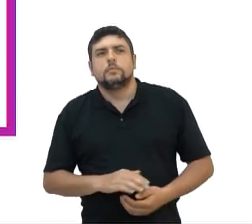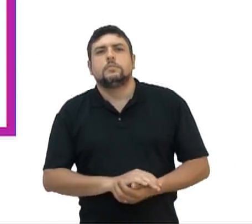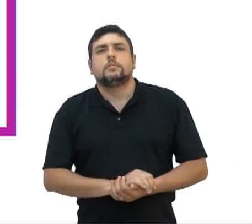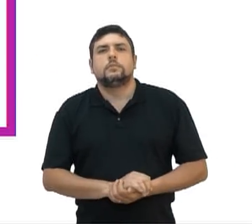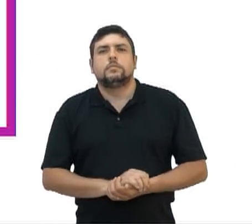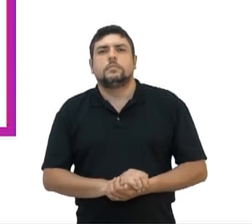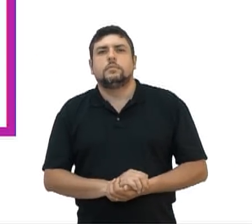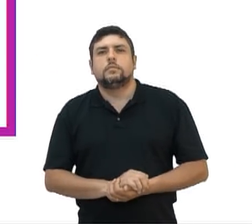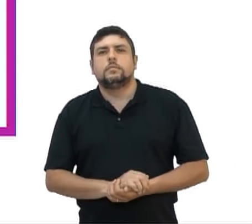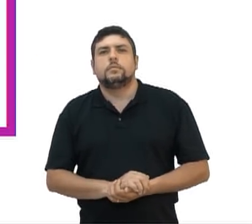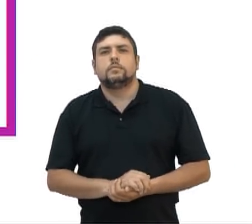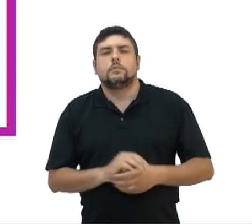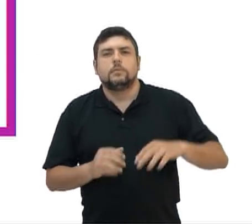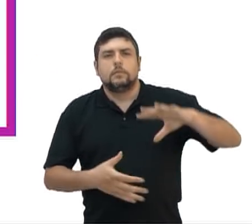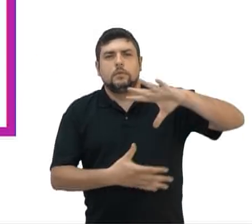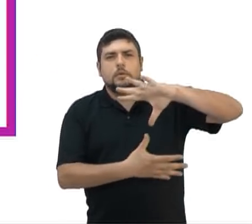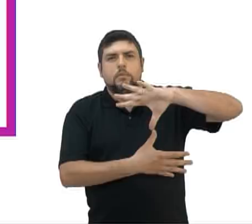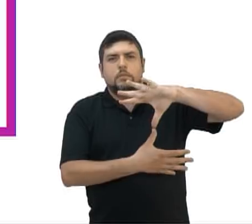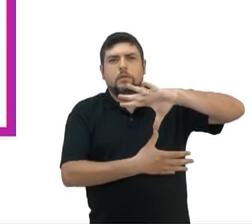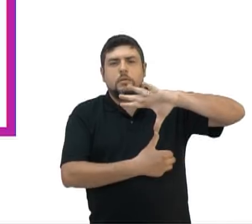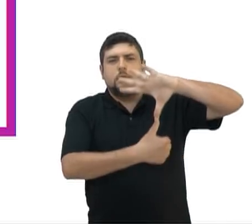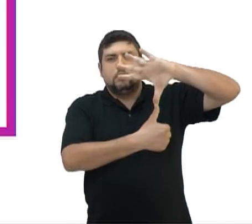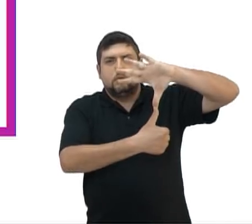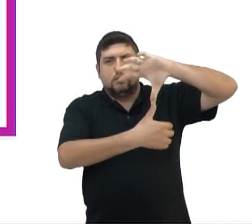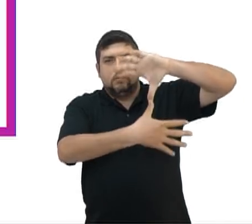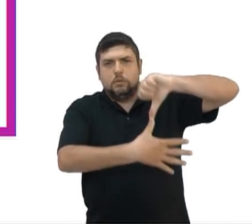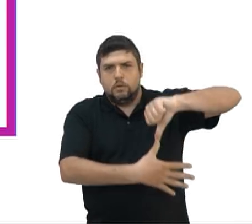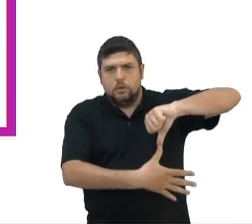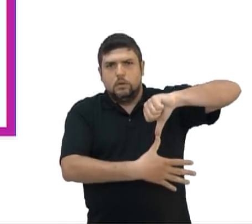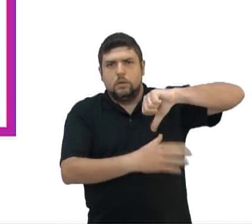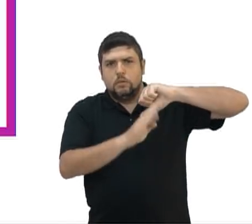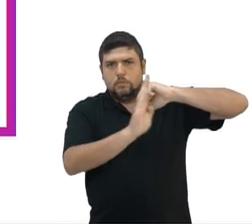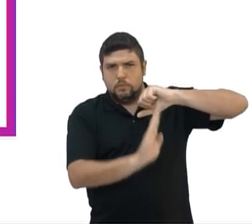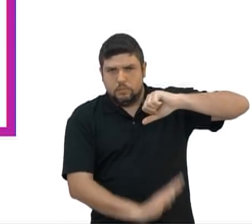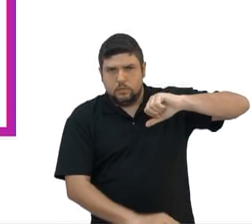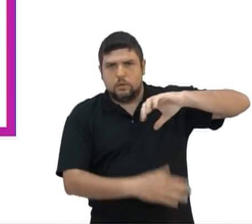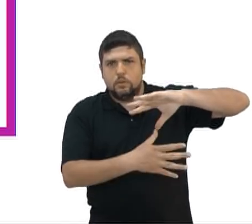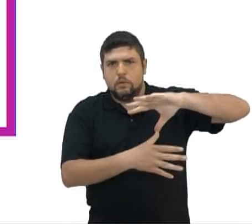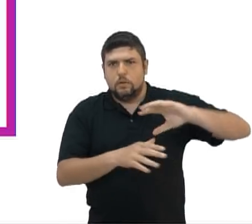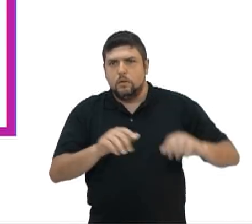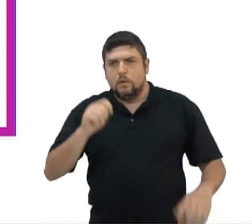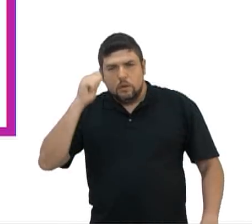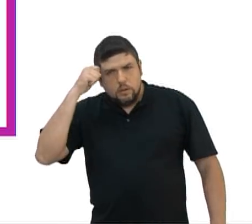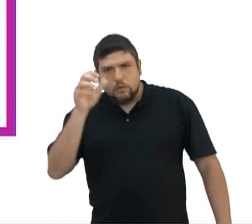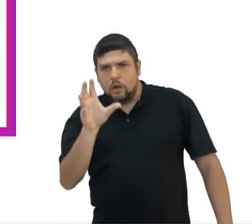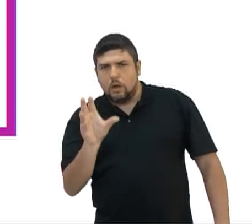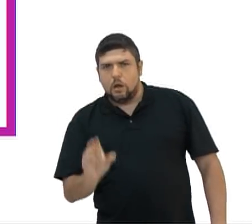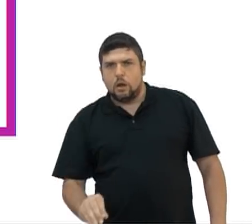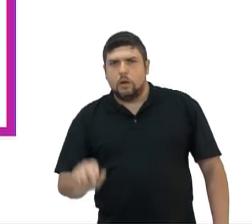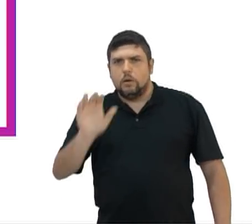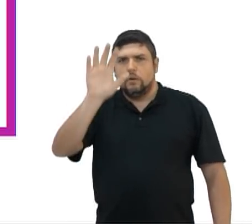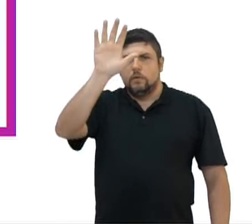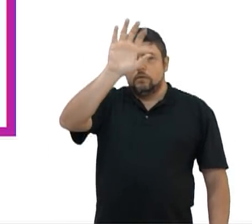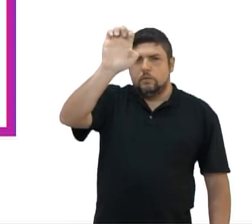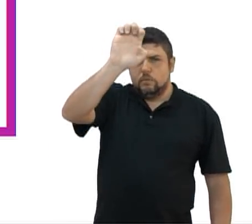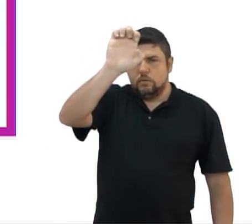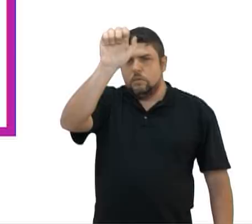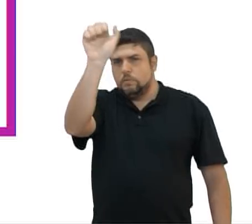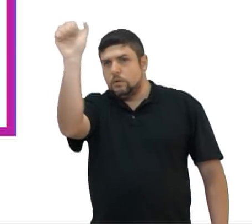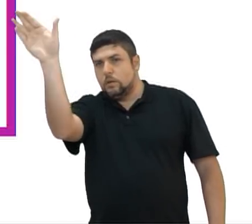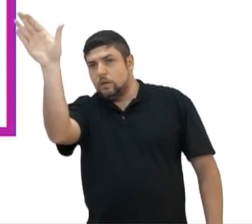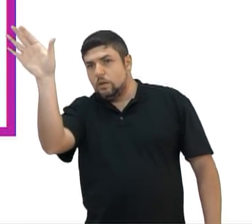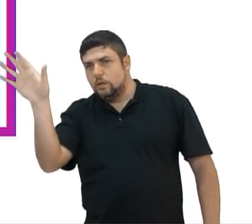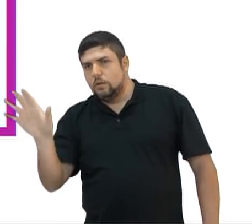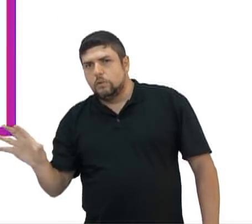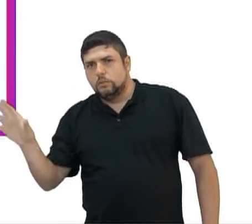América do Sul, Brasil está aqui, América do Norte, África, Europa, e aqui, ó, abaixo da Ásia é a Oceania. Aí você